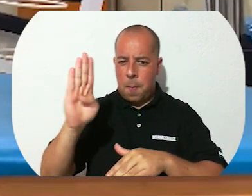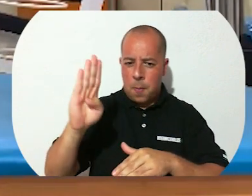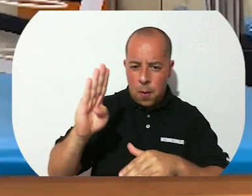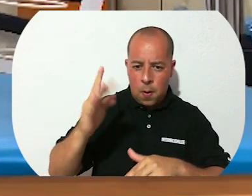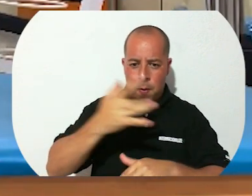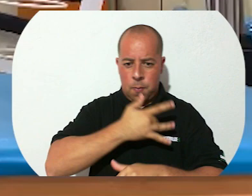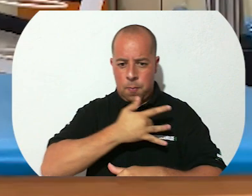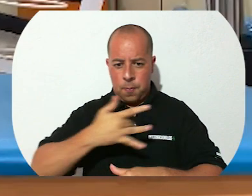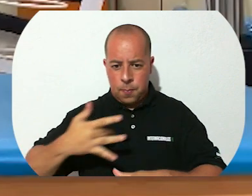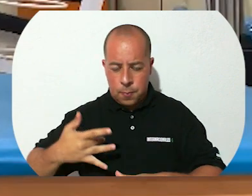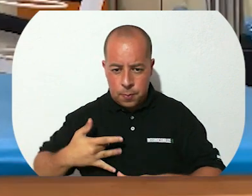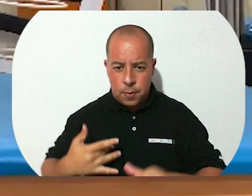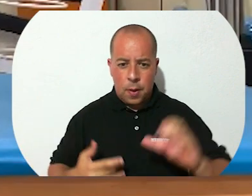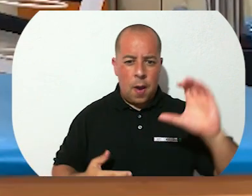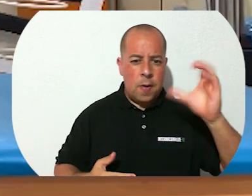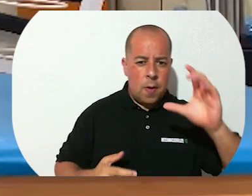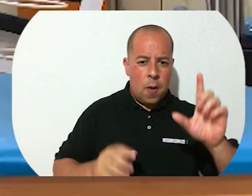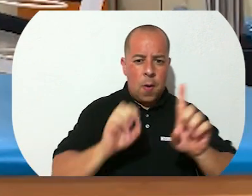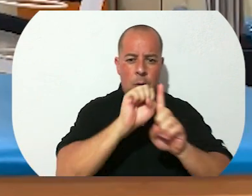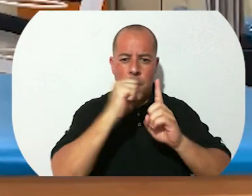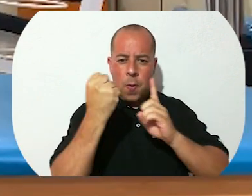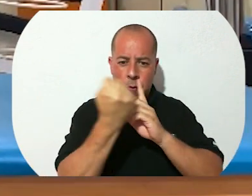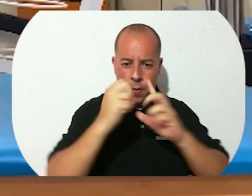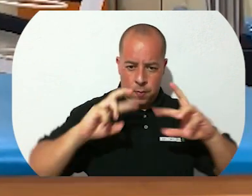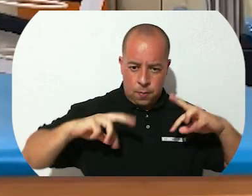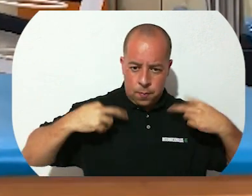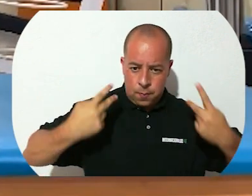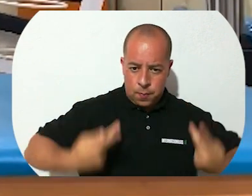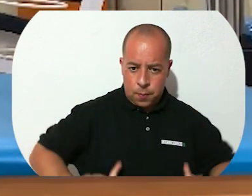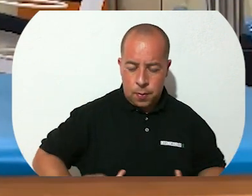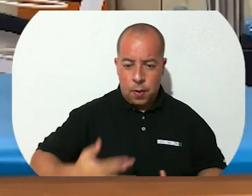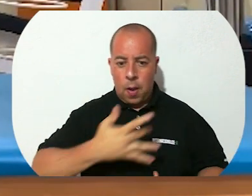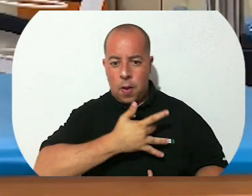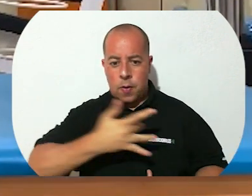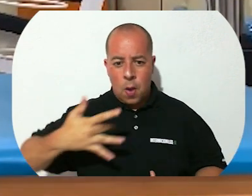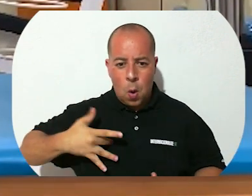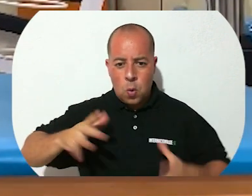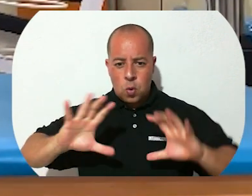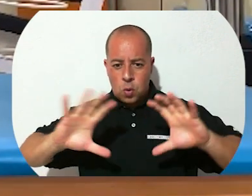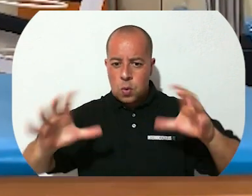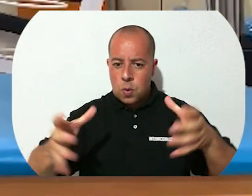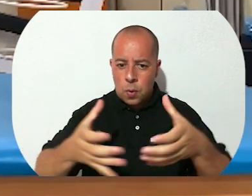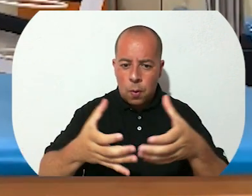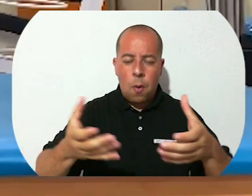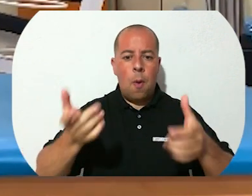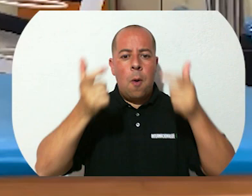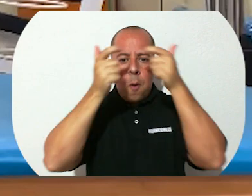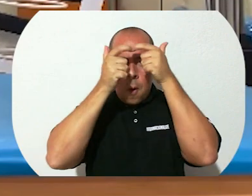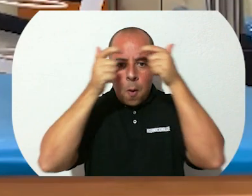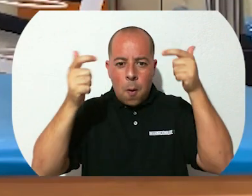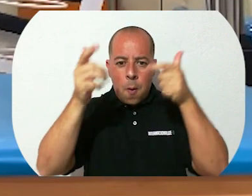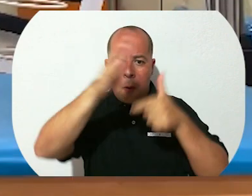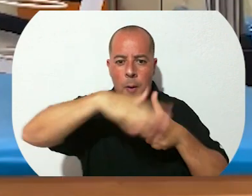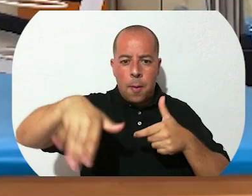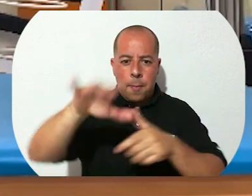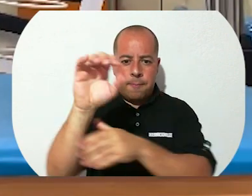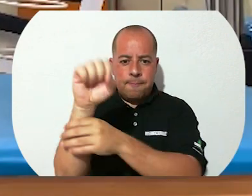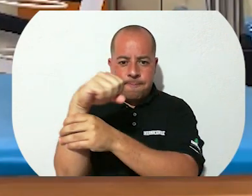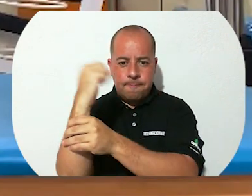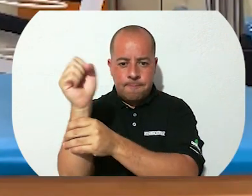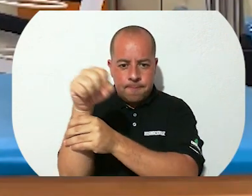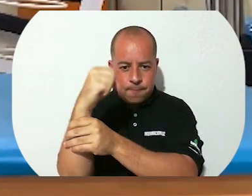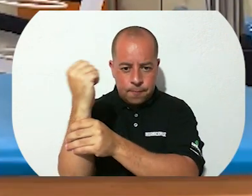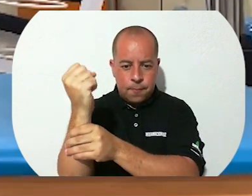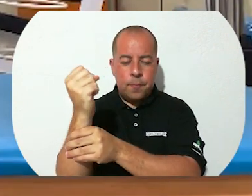as ciências biológicas e da saúde, as ciências sociais e humanas, a saúde coletiva e os